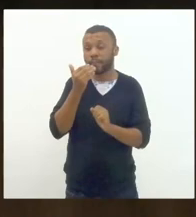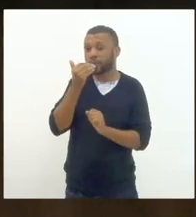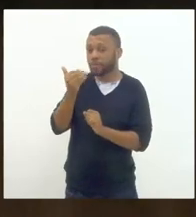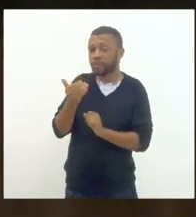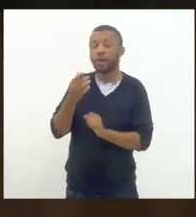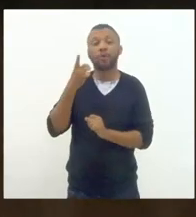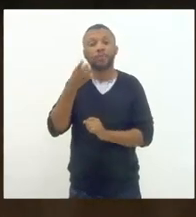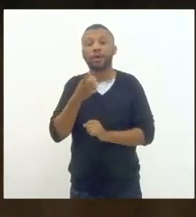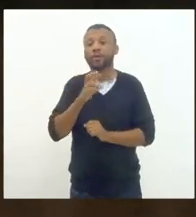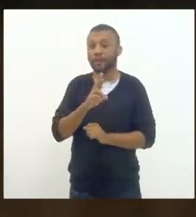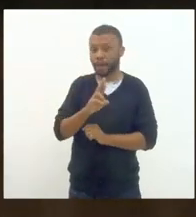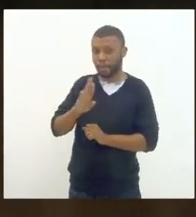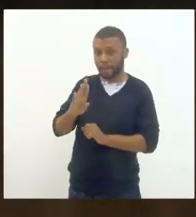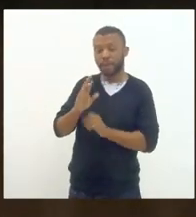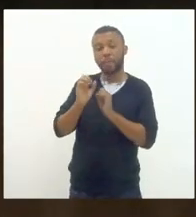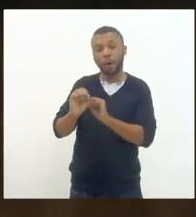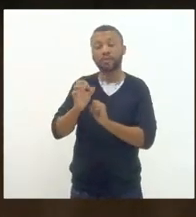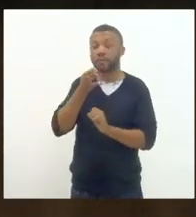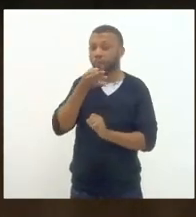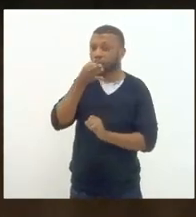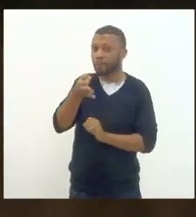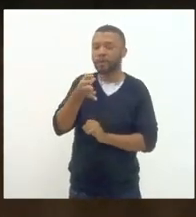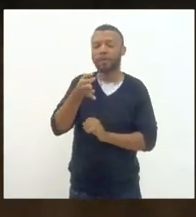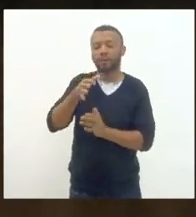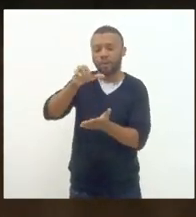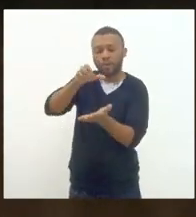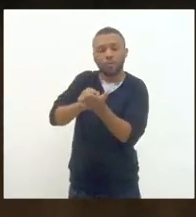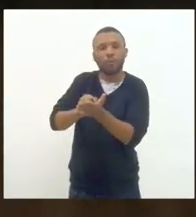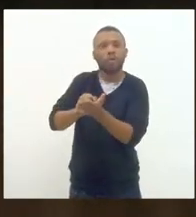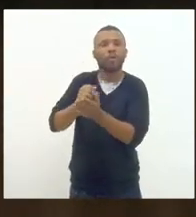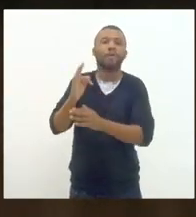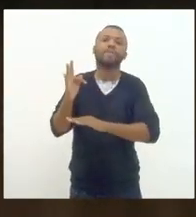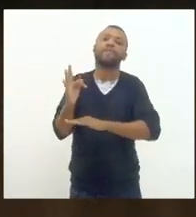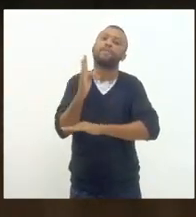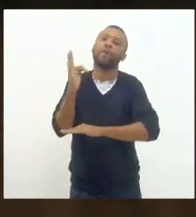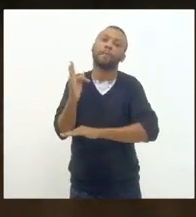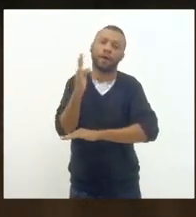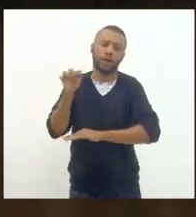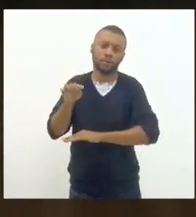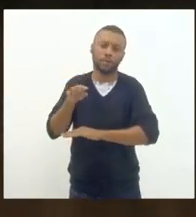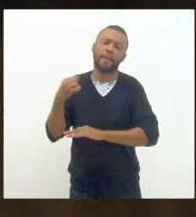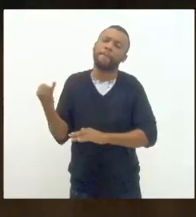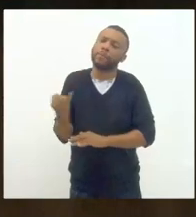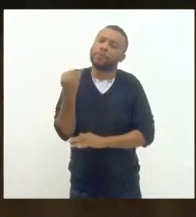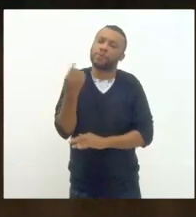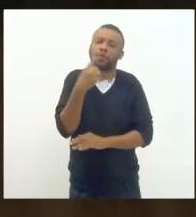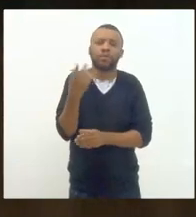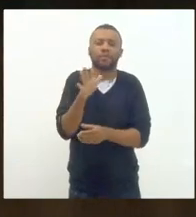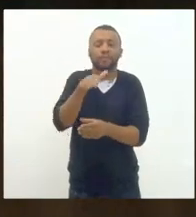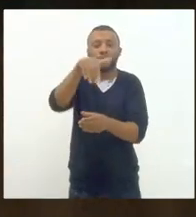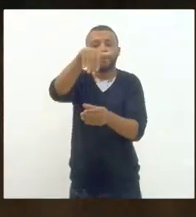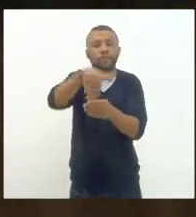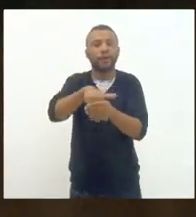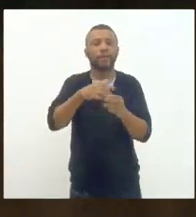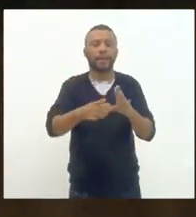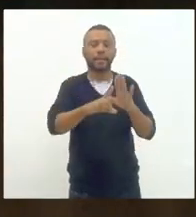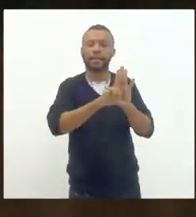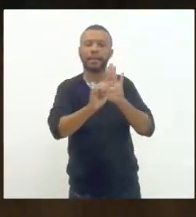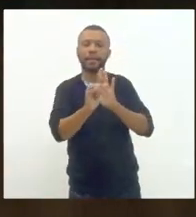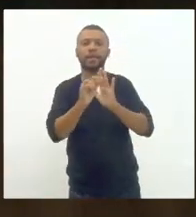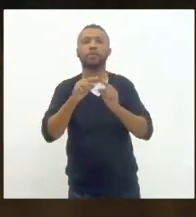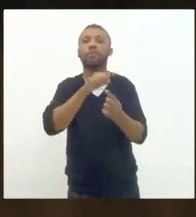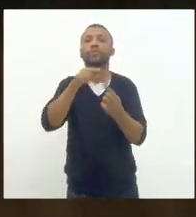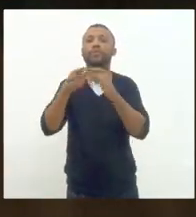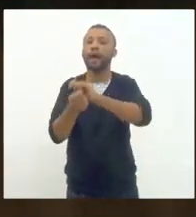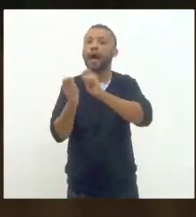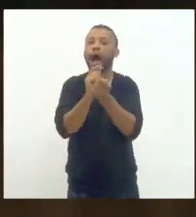Bacelar, que possa trazer um posicionamento formal, porque a gente acha que é muito importante votar essa legislação para adequar a